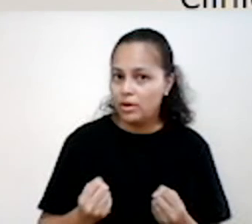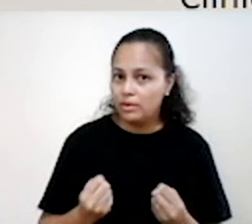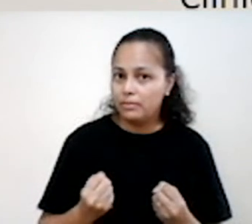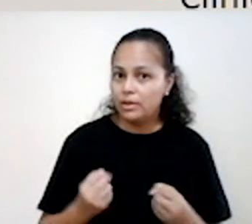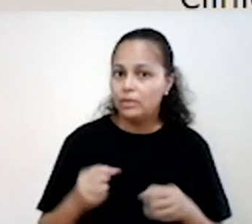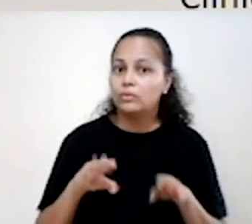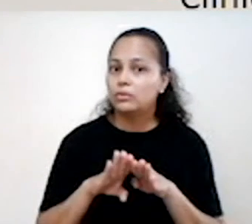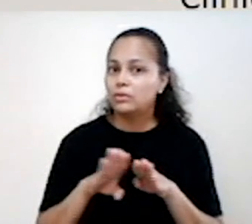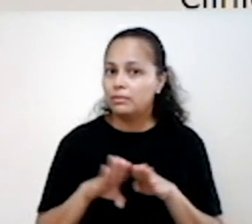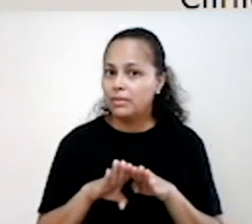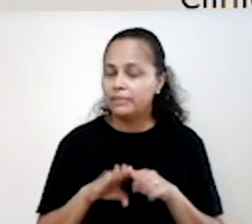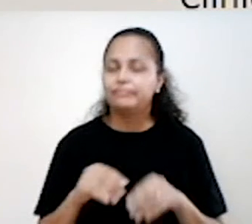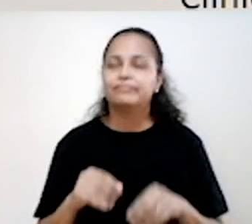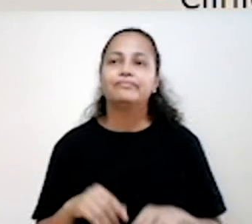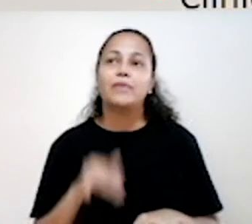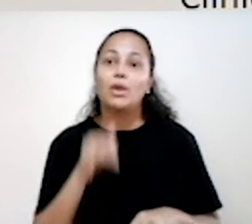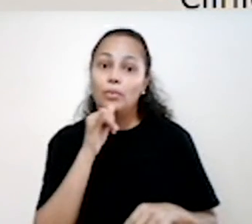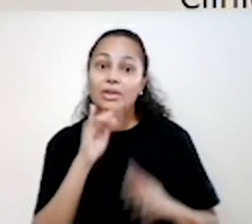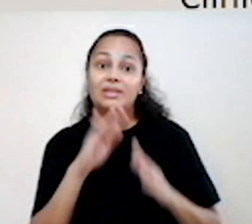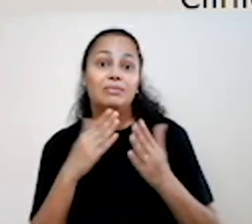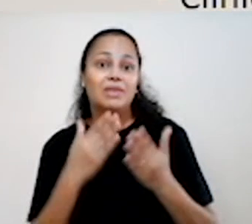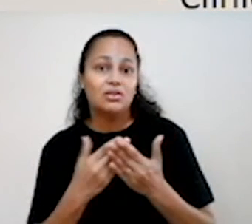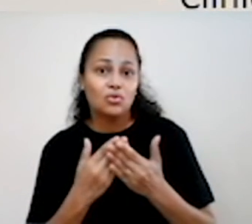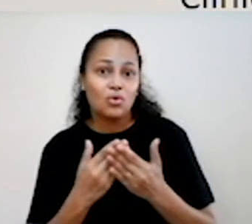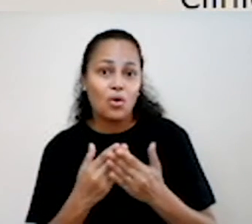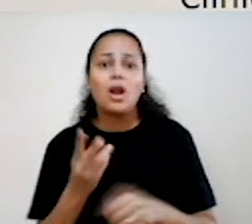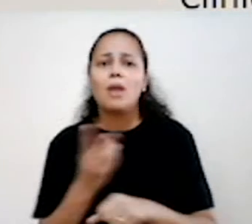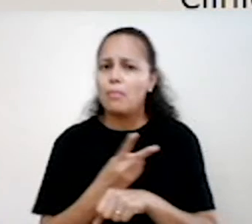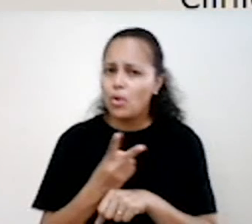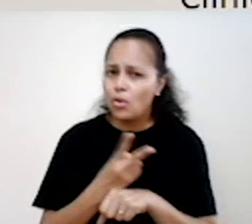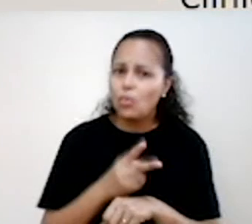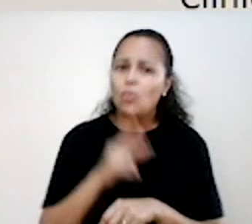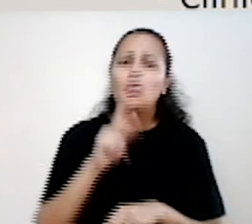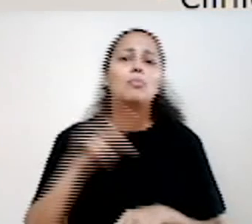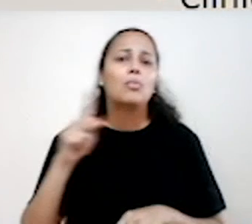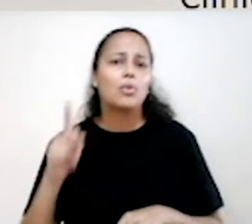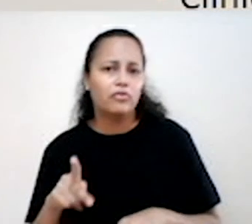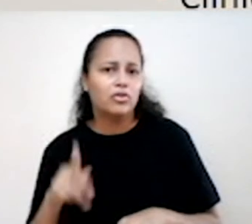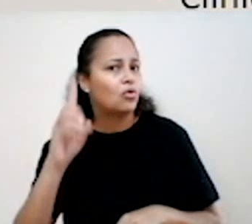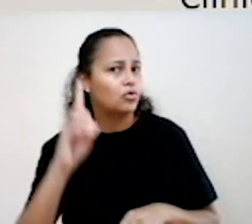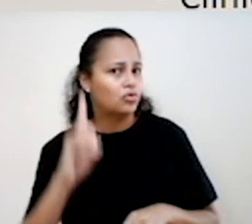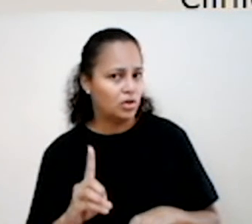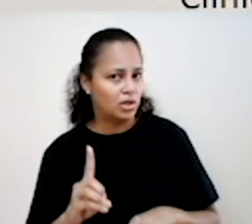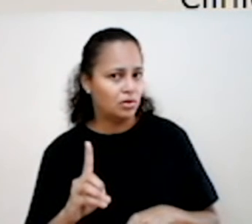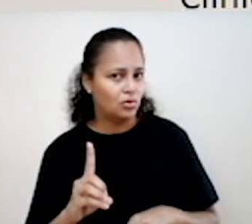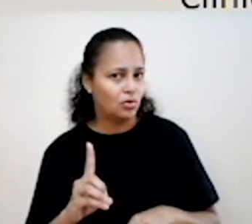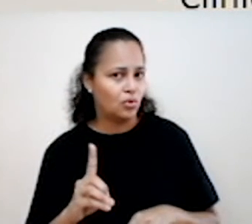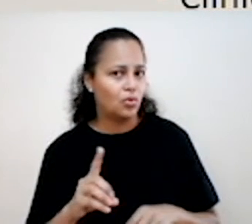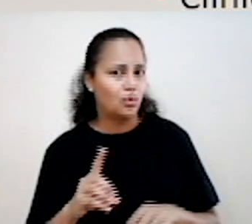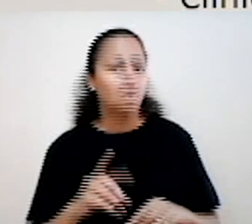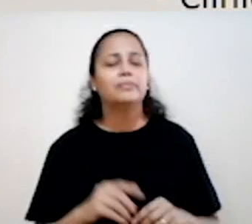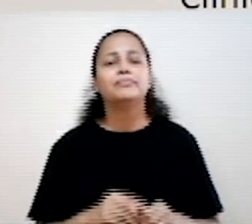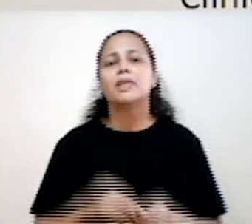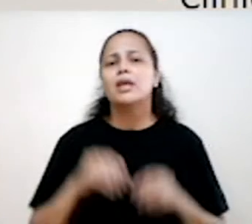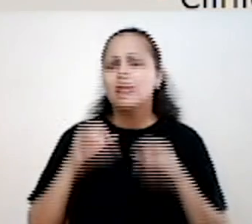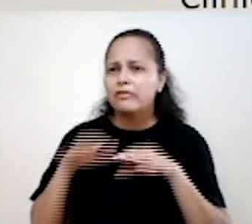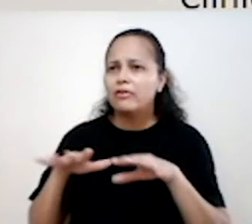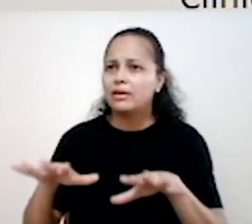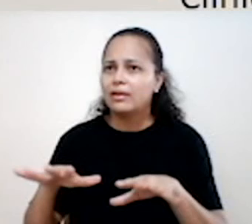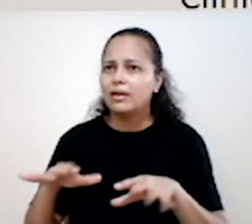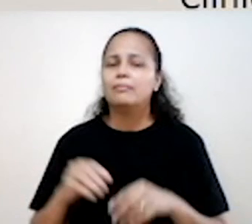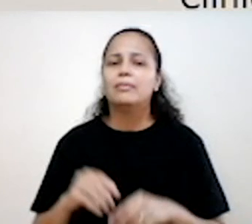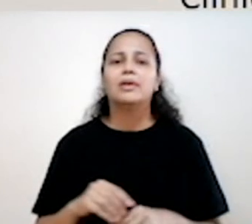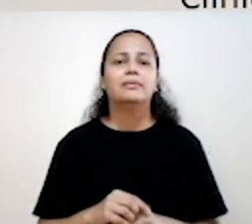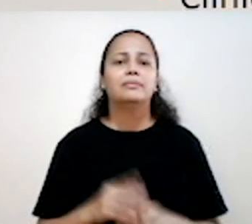dessa demanda. Na escola, procure professores ou a direção, que eles irão encaminhar para a psicóloga da Secretaria da Educação